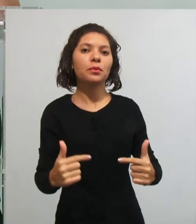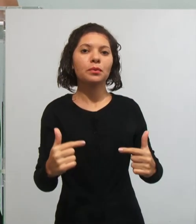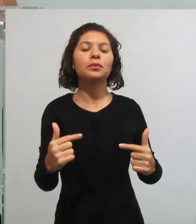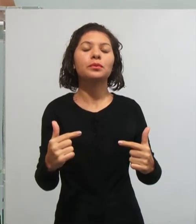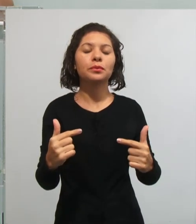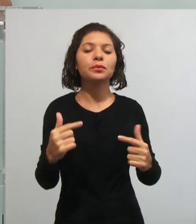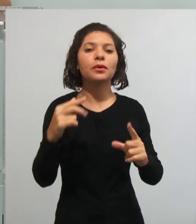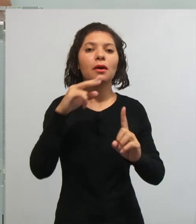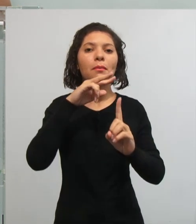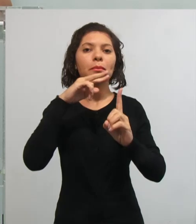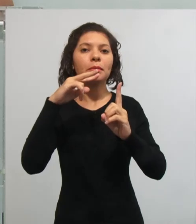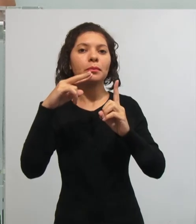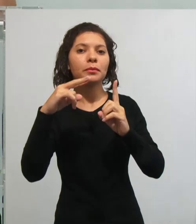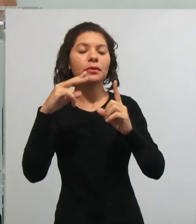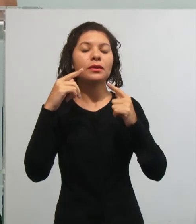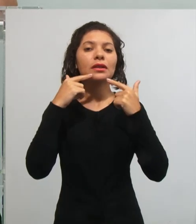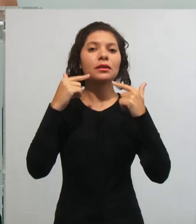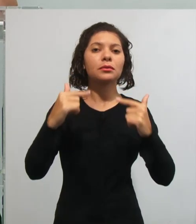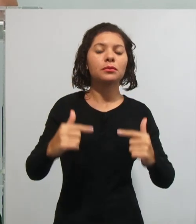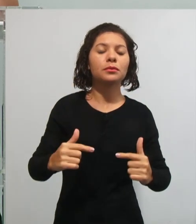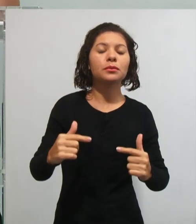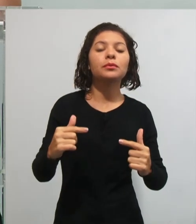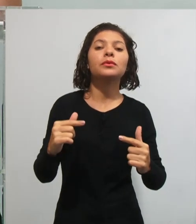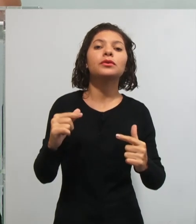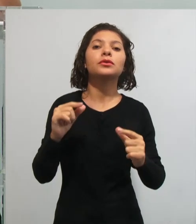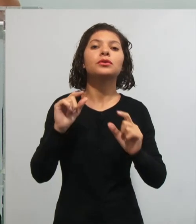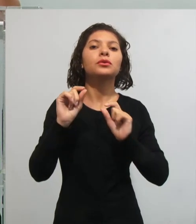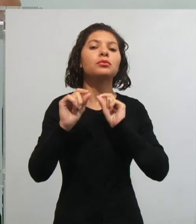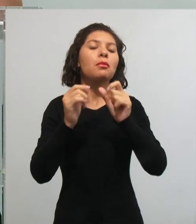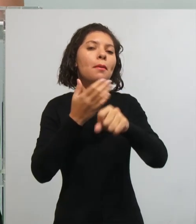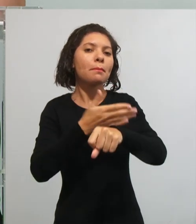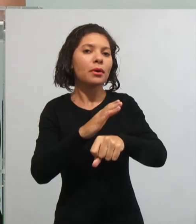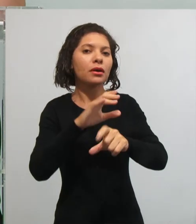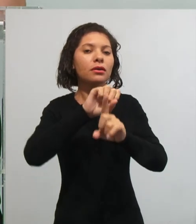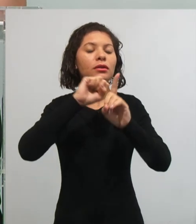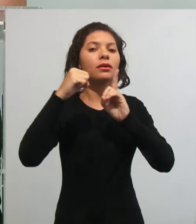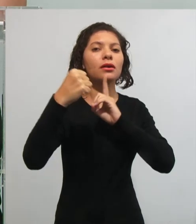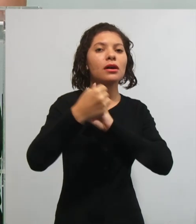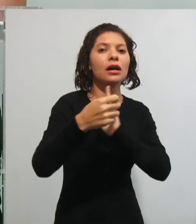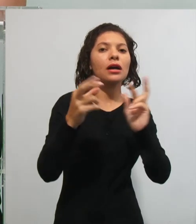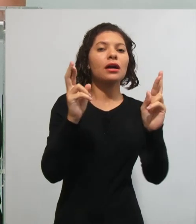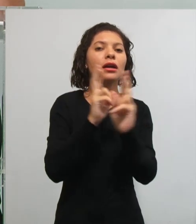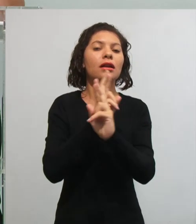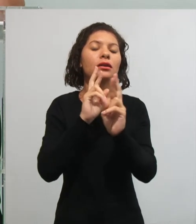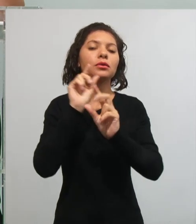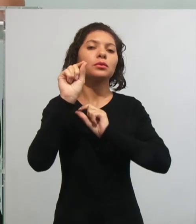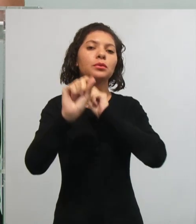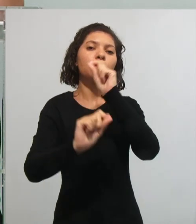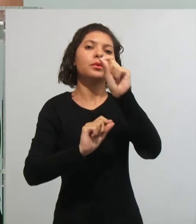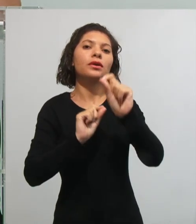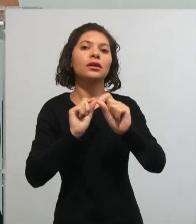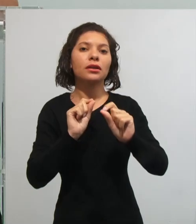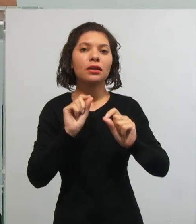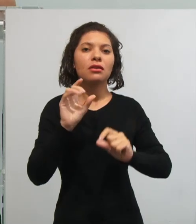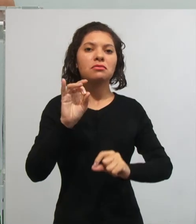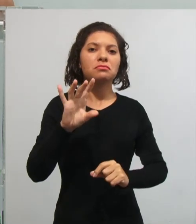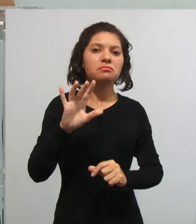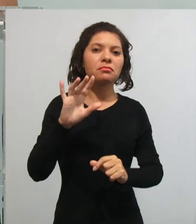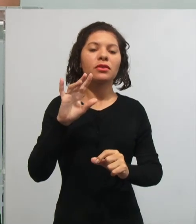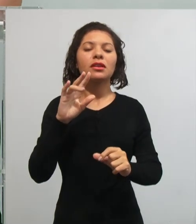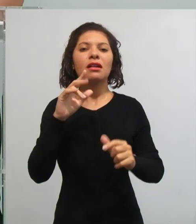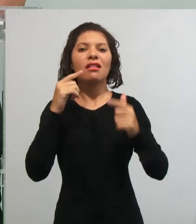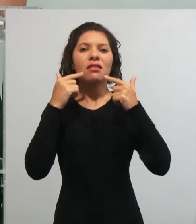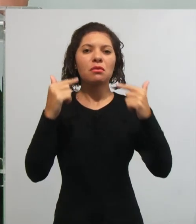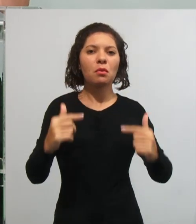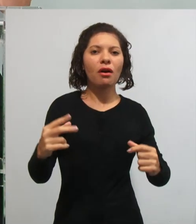nessa perspectiva da linguagem como prática social, ela está relacionada também não só à linguagem verbal.